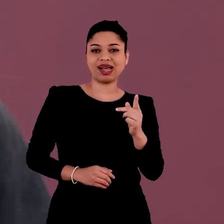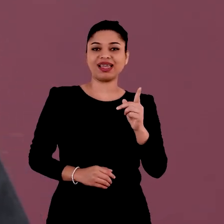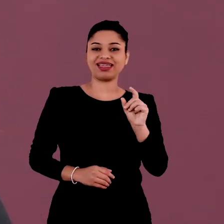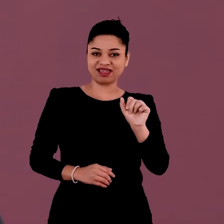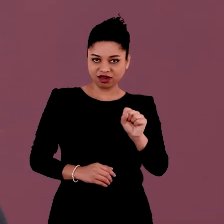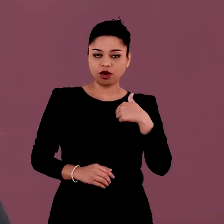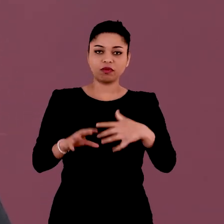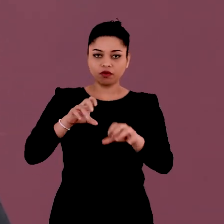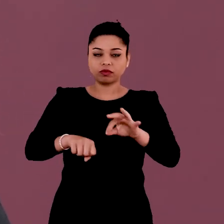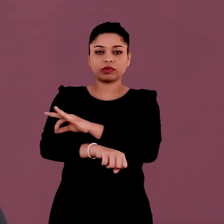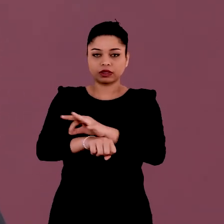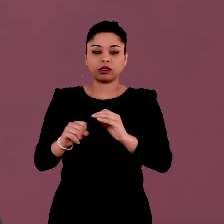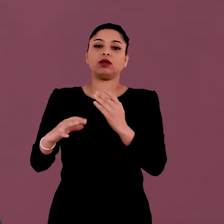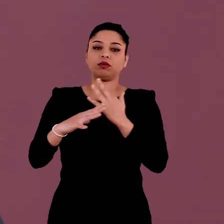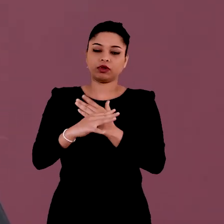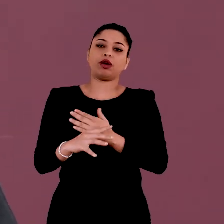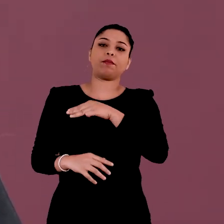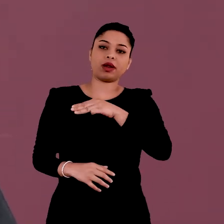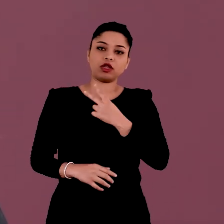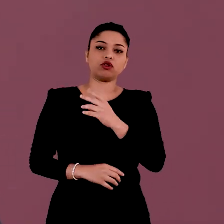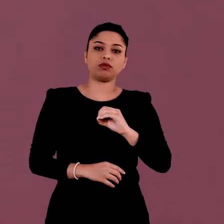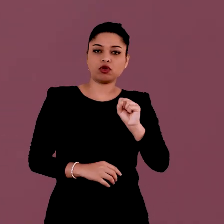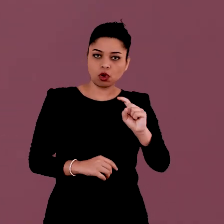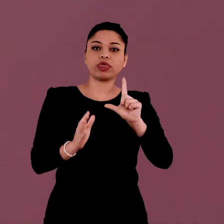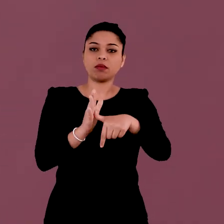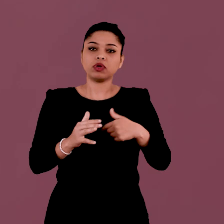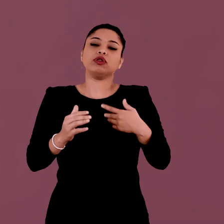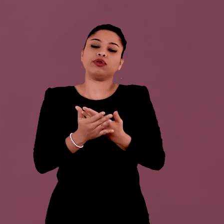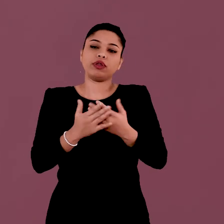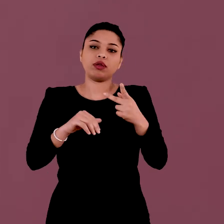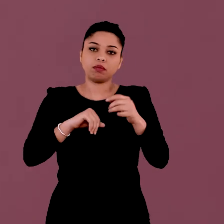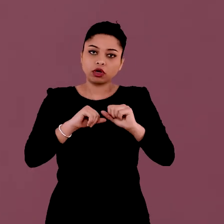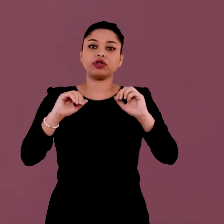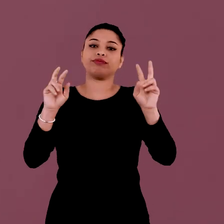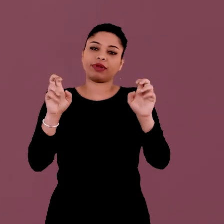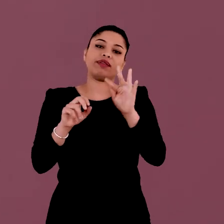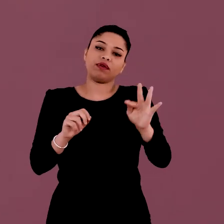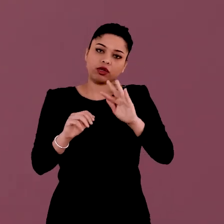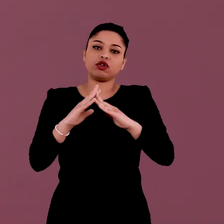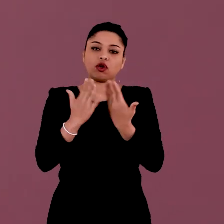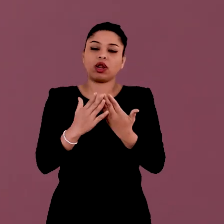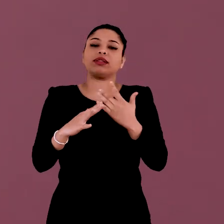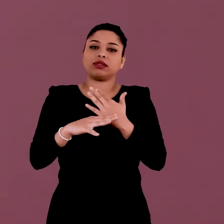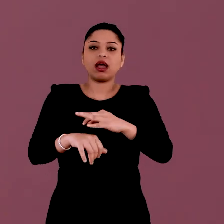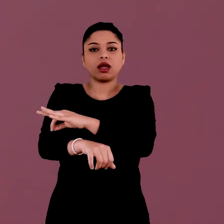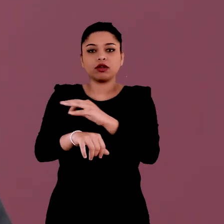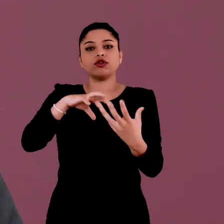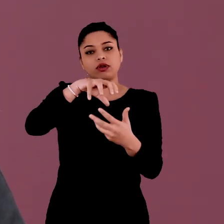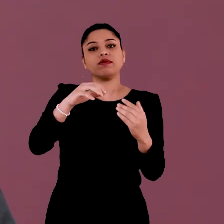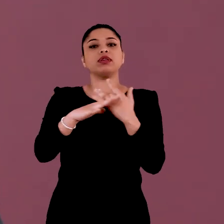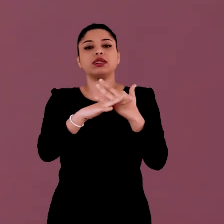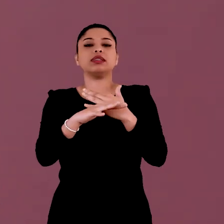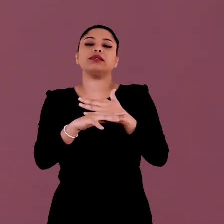meu escritório, que é o Entre Escalas, desde 2018. Eu fiz uma pesquisa de mestrado sobre o Barragán, na FAO. A minha